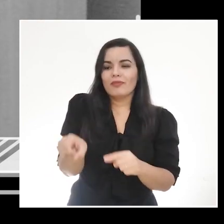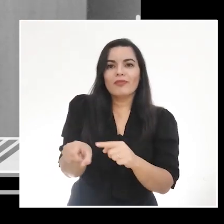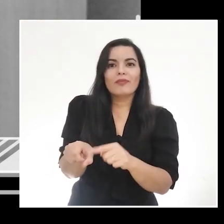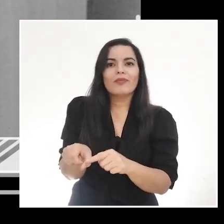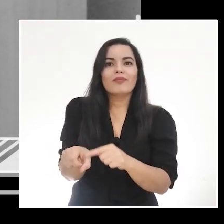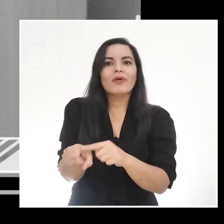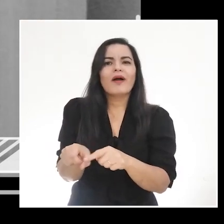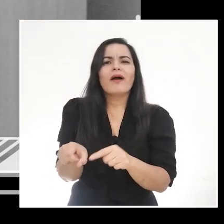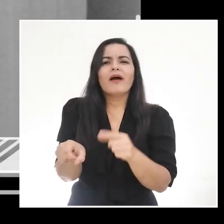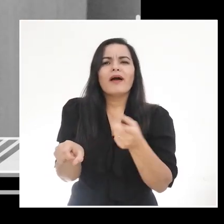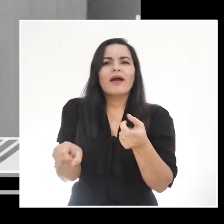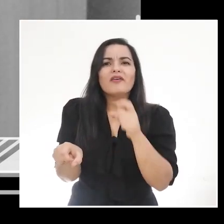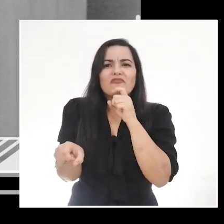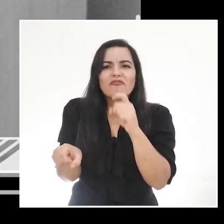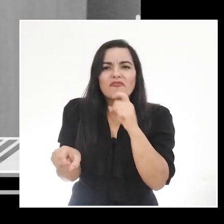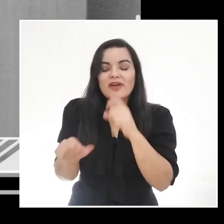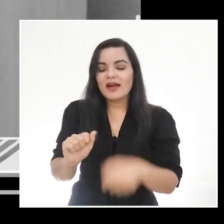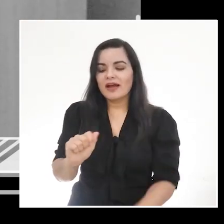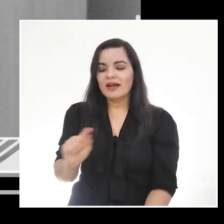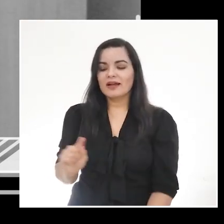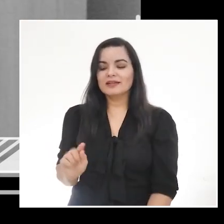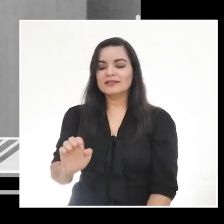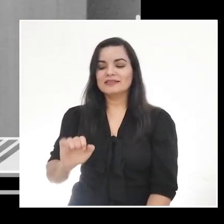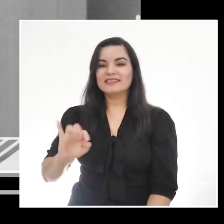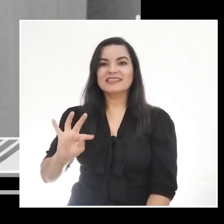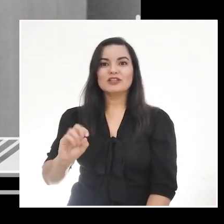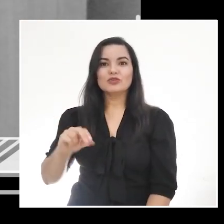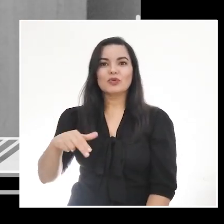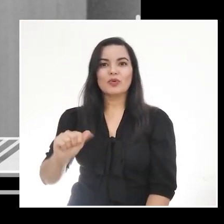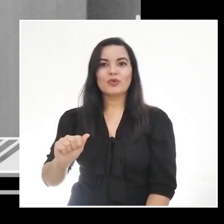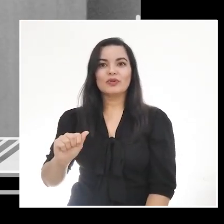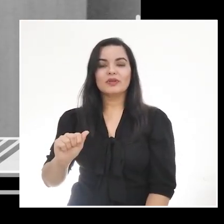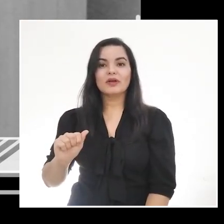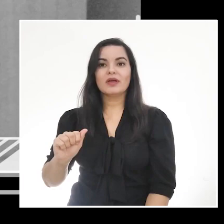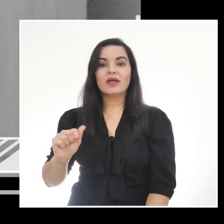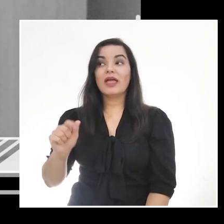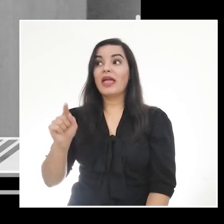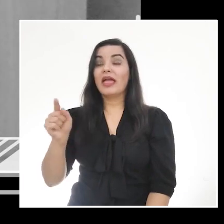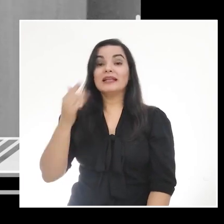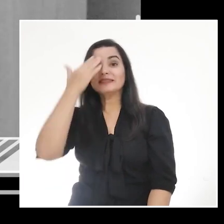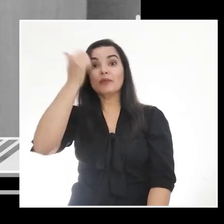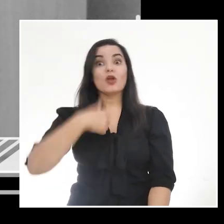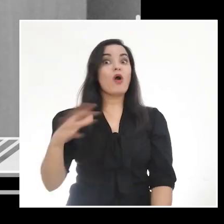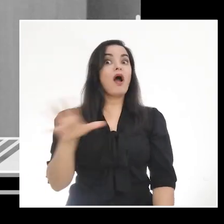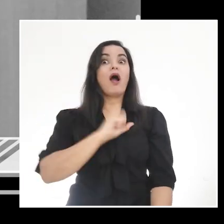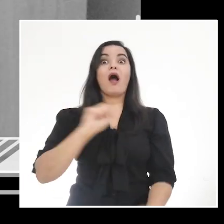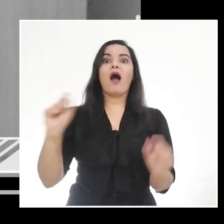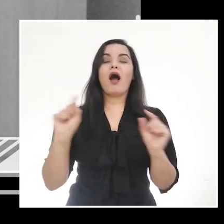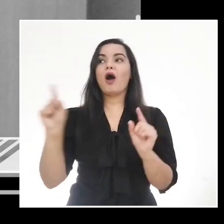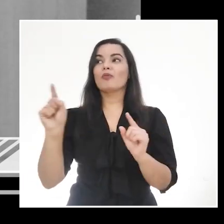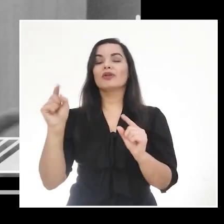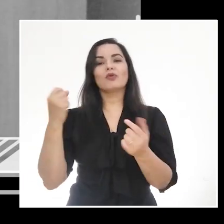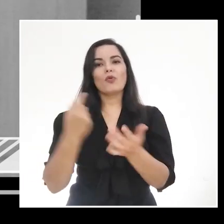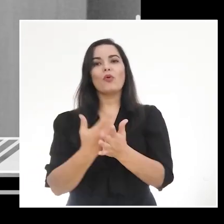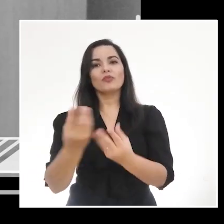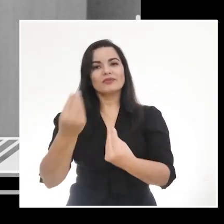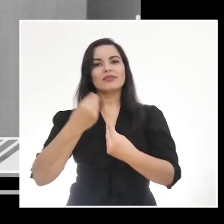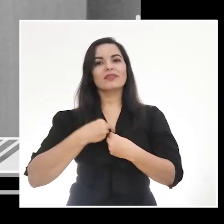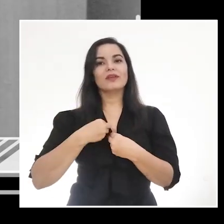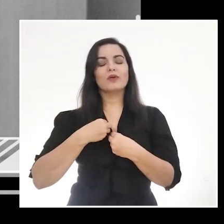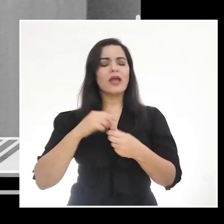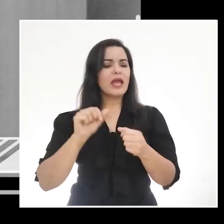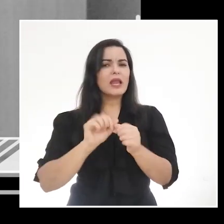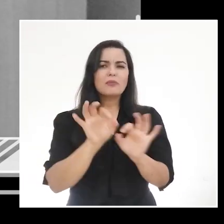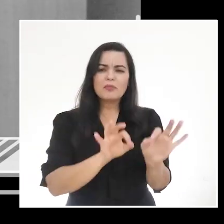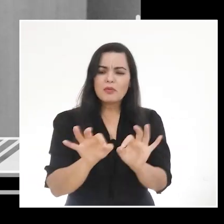sem recurso. Eu era louco com azeitona. Ele comprou um vidro de azeitona, cara, aquelas azeitonas grandonas assim. Falou: isso aqui é para